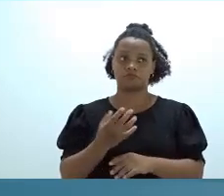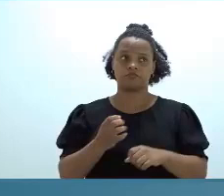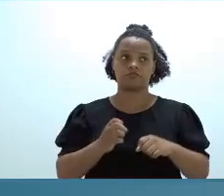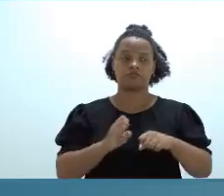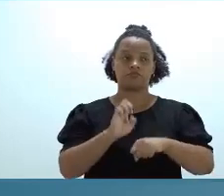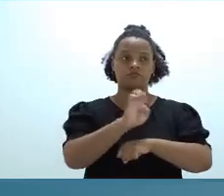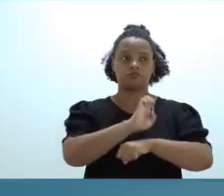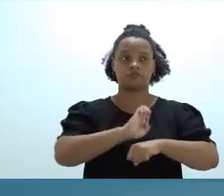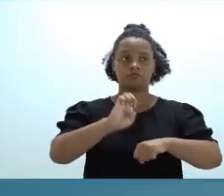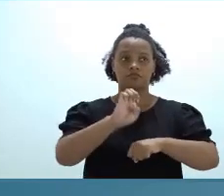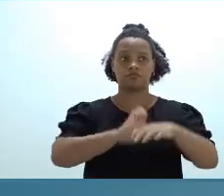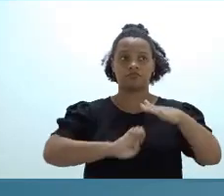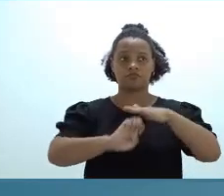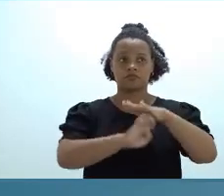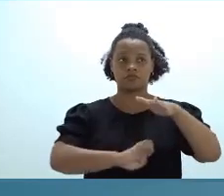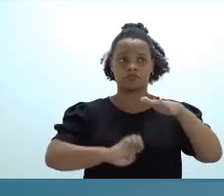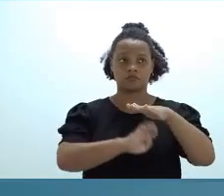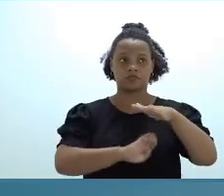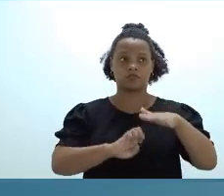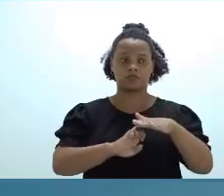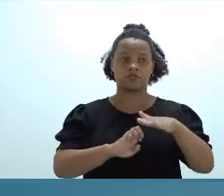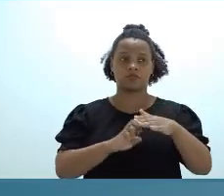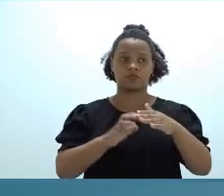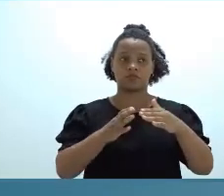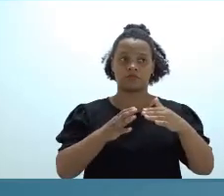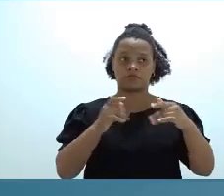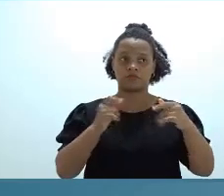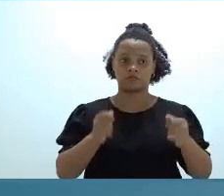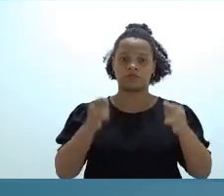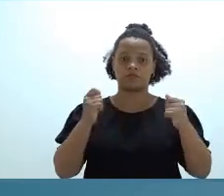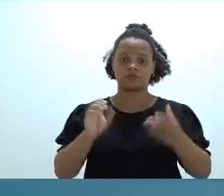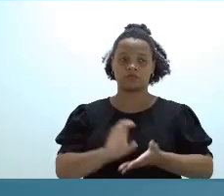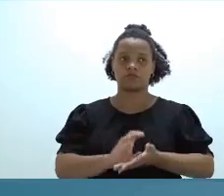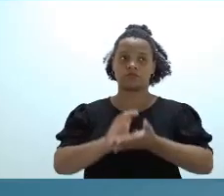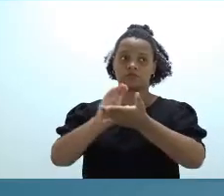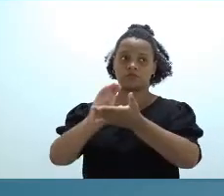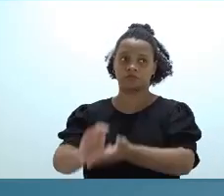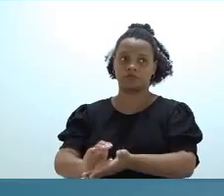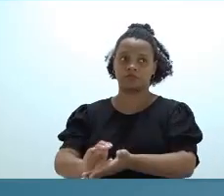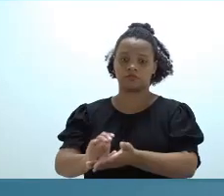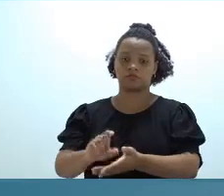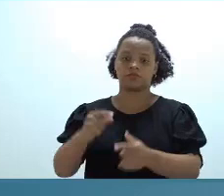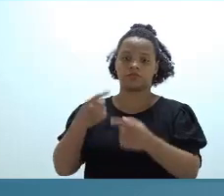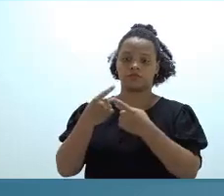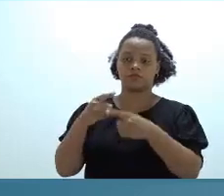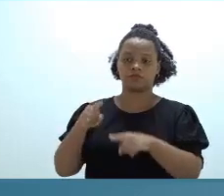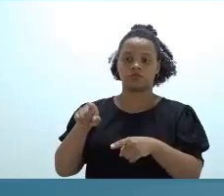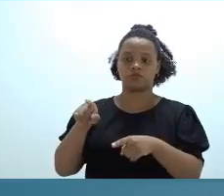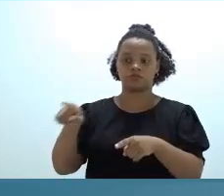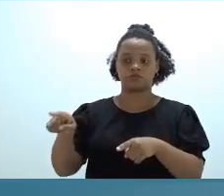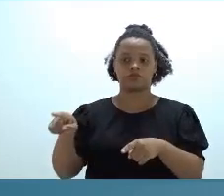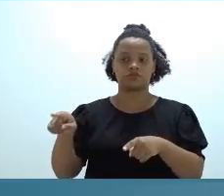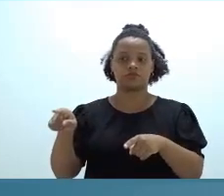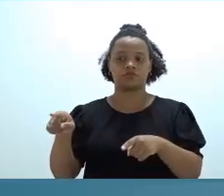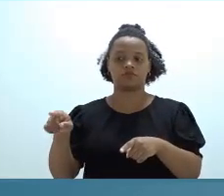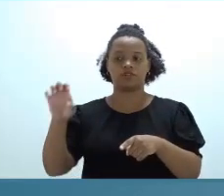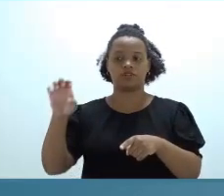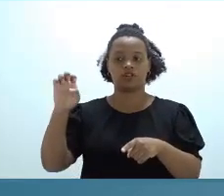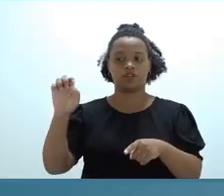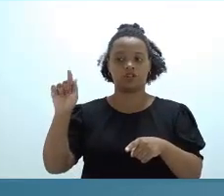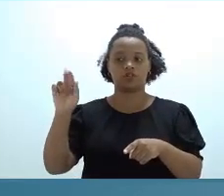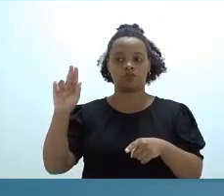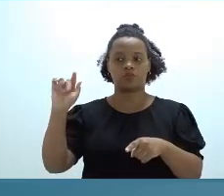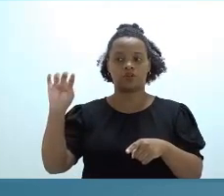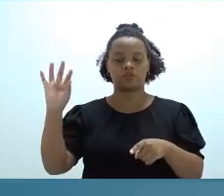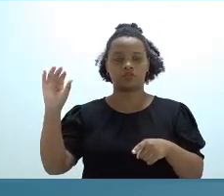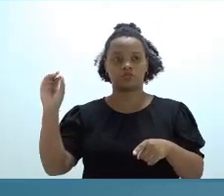ação regressiva de ressarcimento de danos contra a Equatorial para a distribuidora de energia elétrica, haja